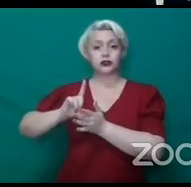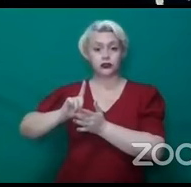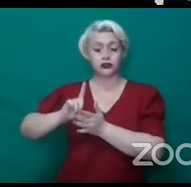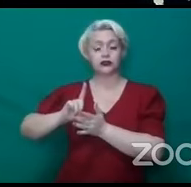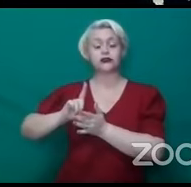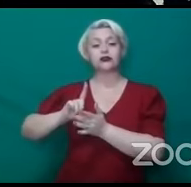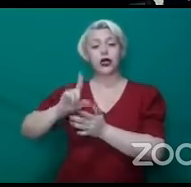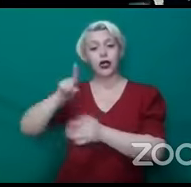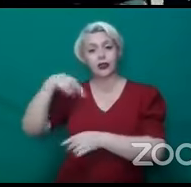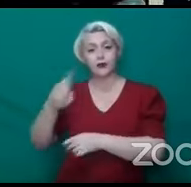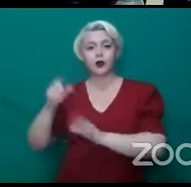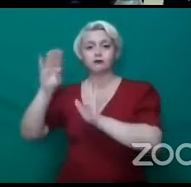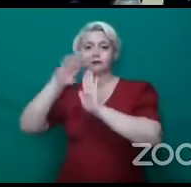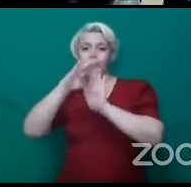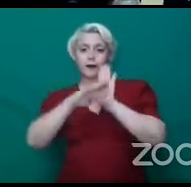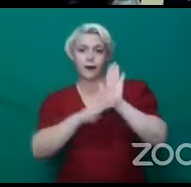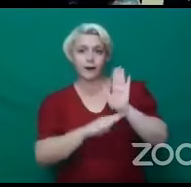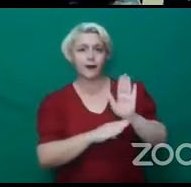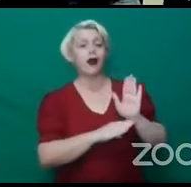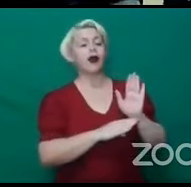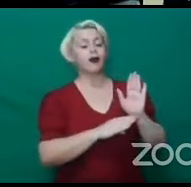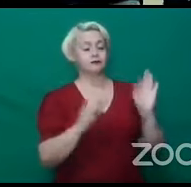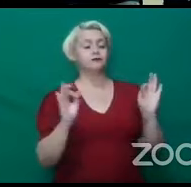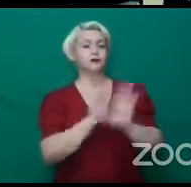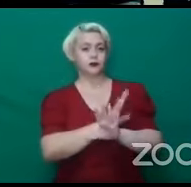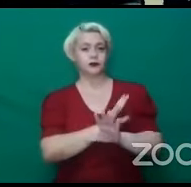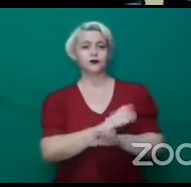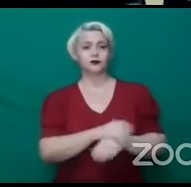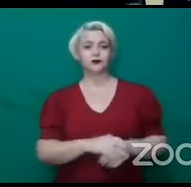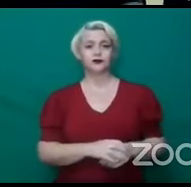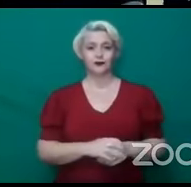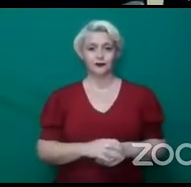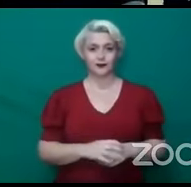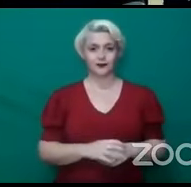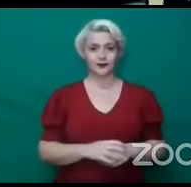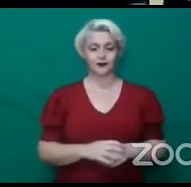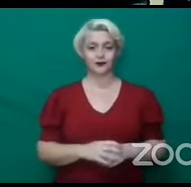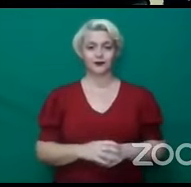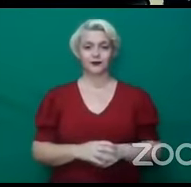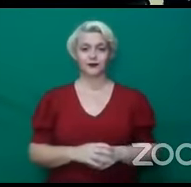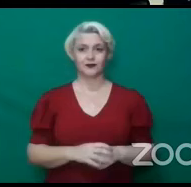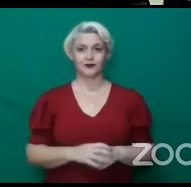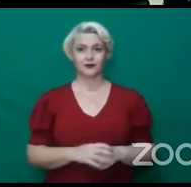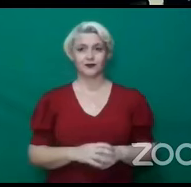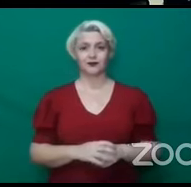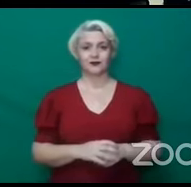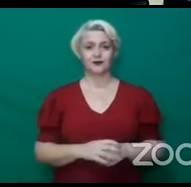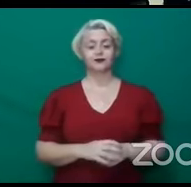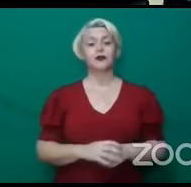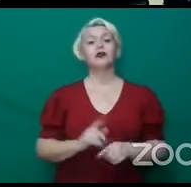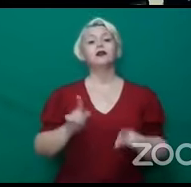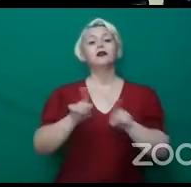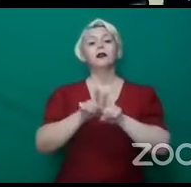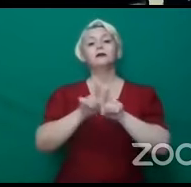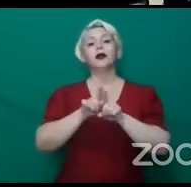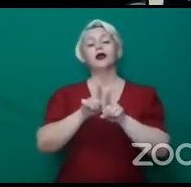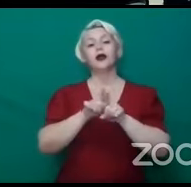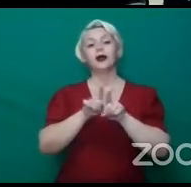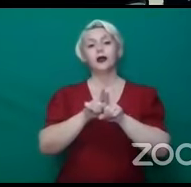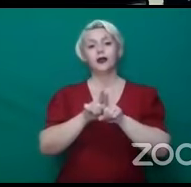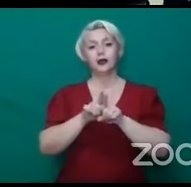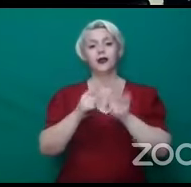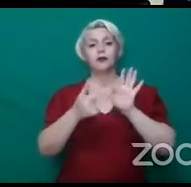calma depois, então foi tranquilo, assim, a montagem do filme. E além da